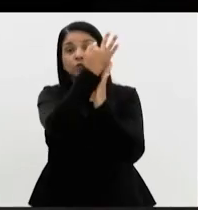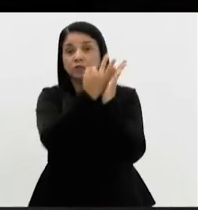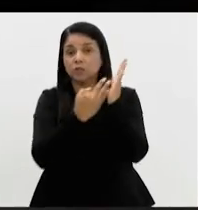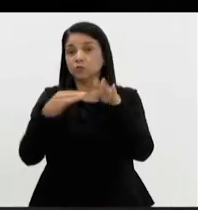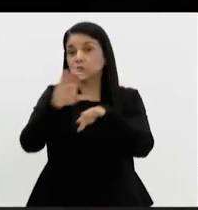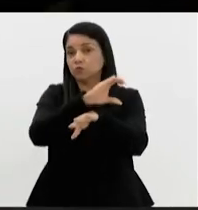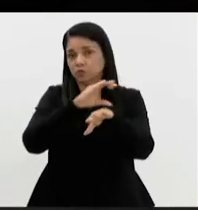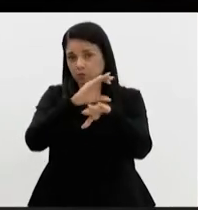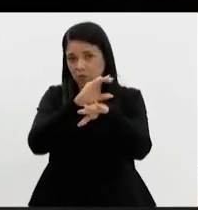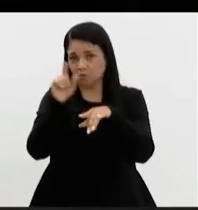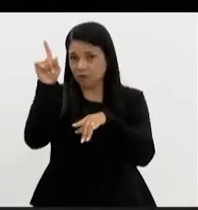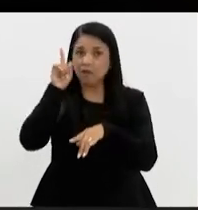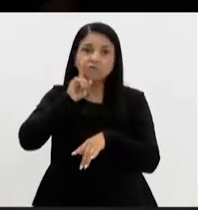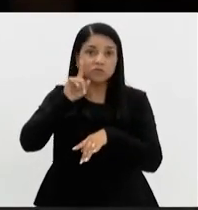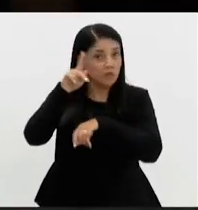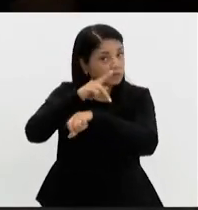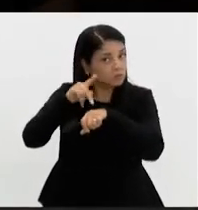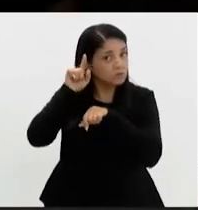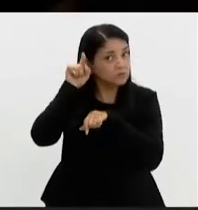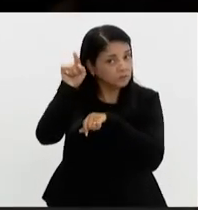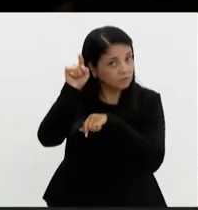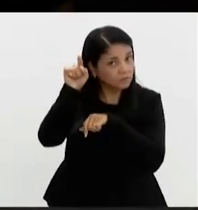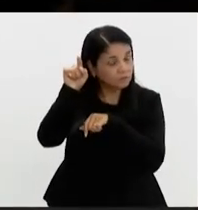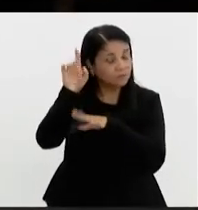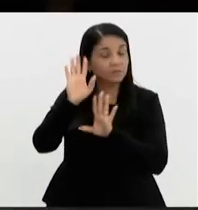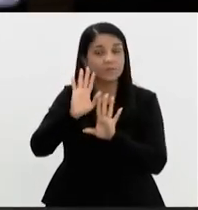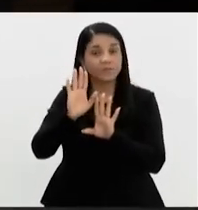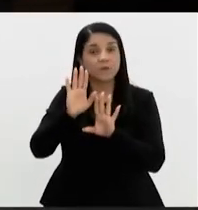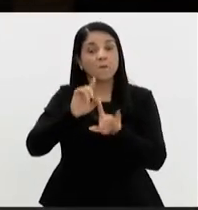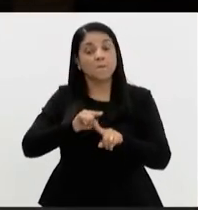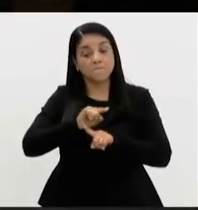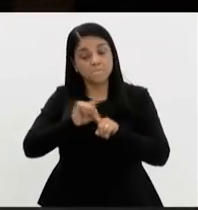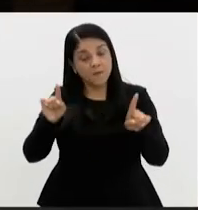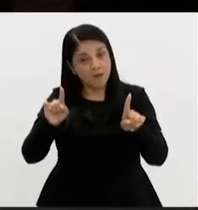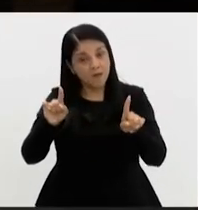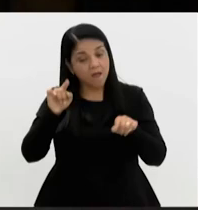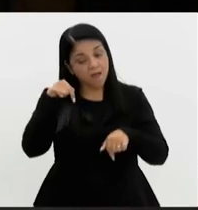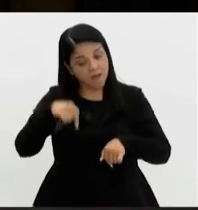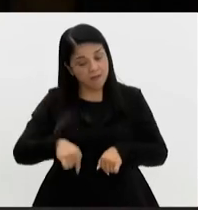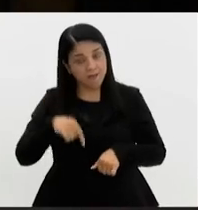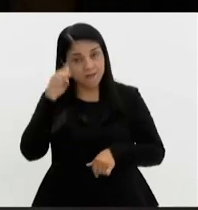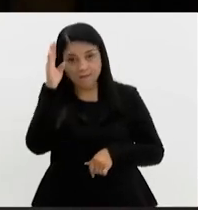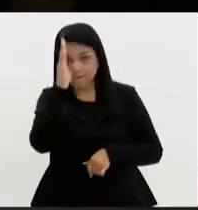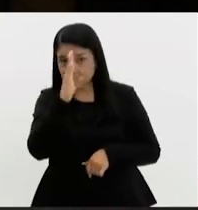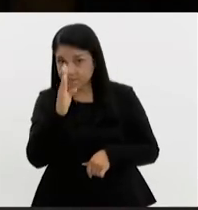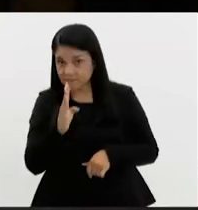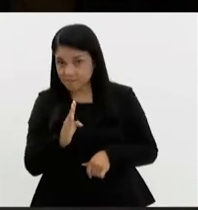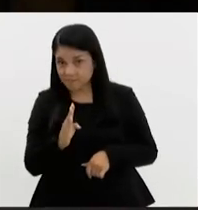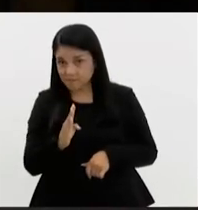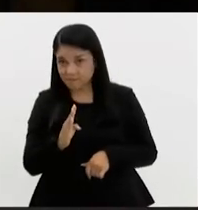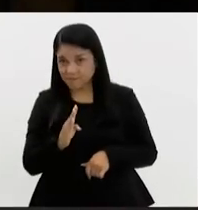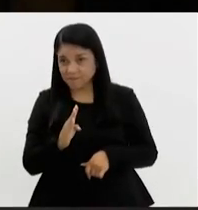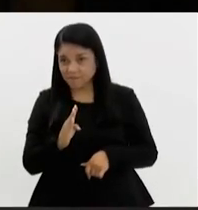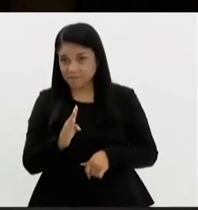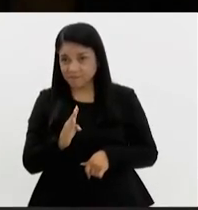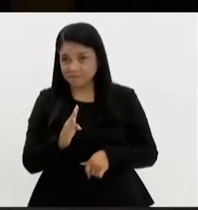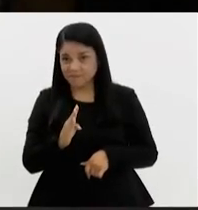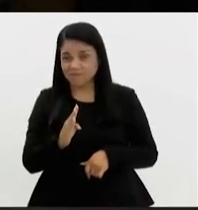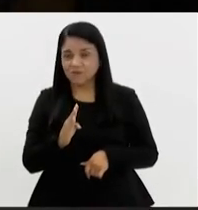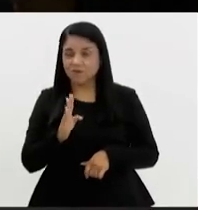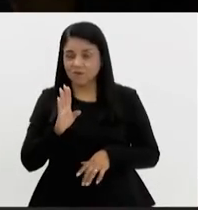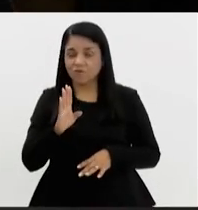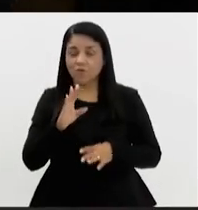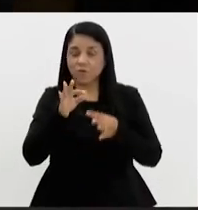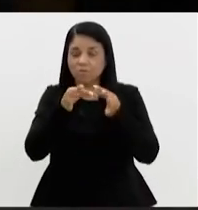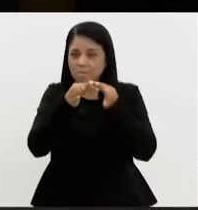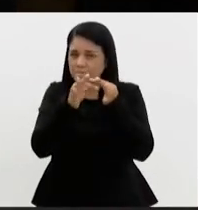construíram isso ótimo entretanto o Brasil o Brasil e aqui eu não vou me estender muito